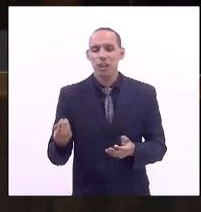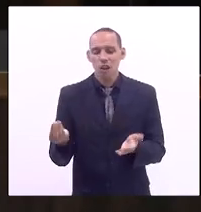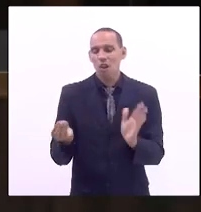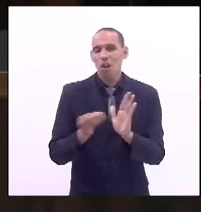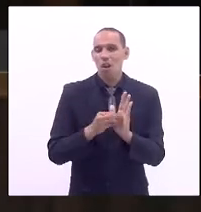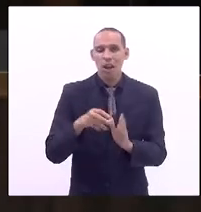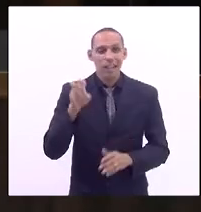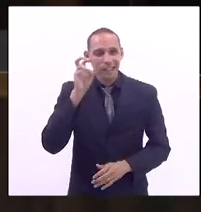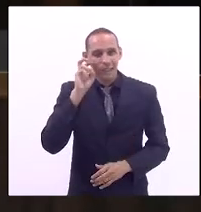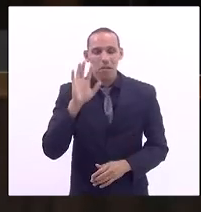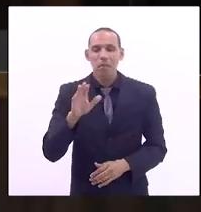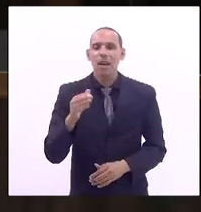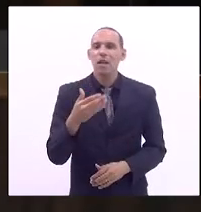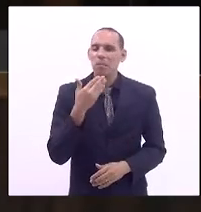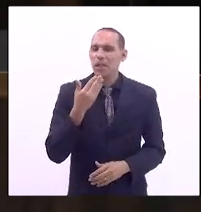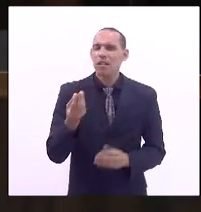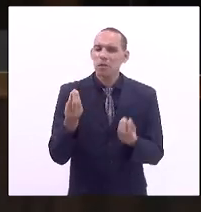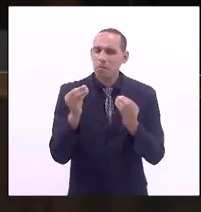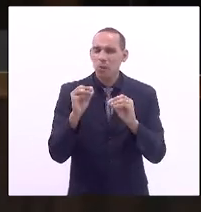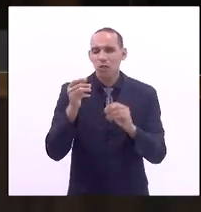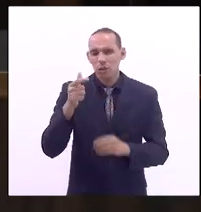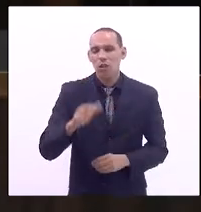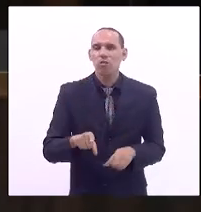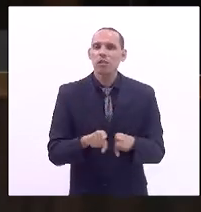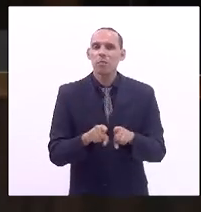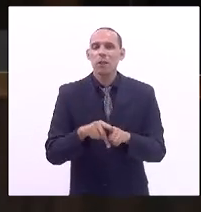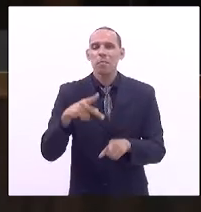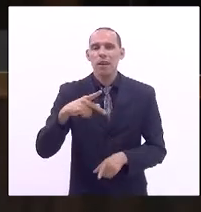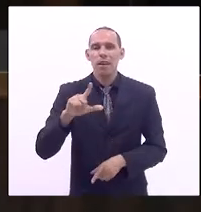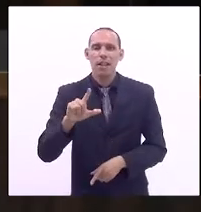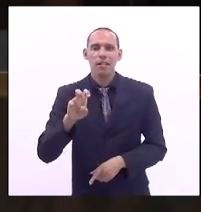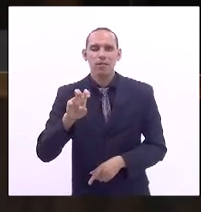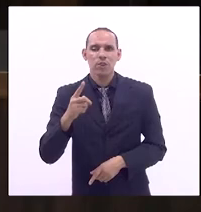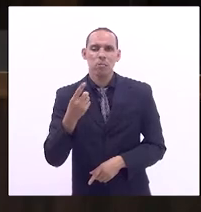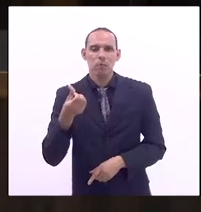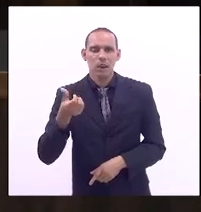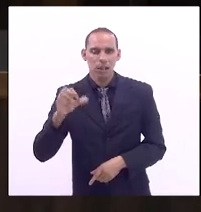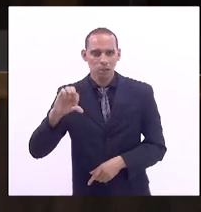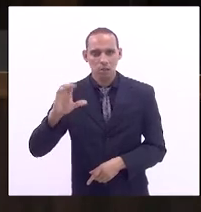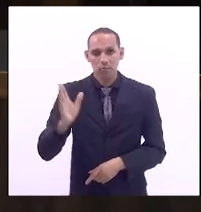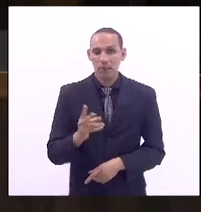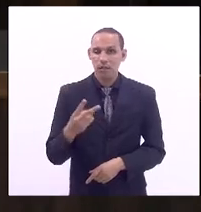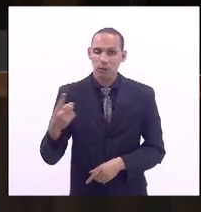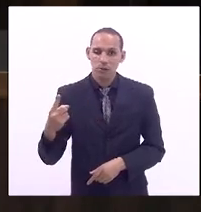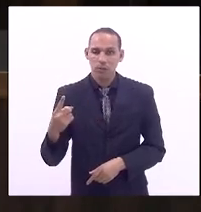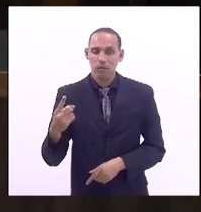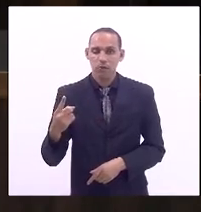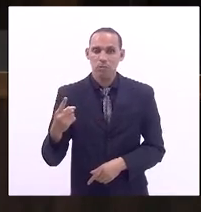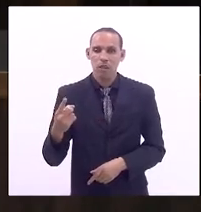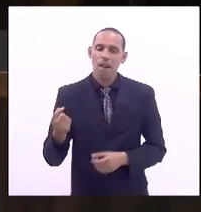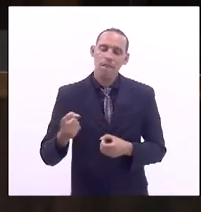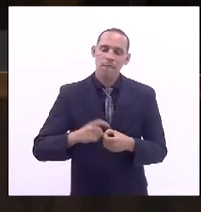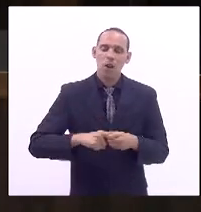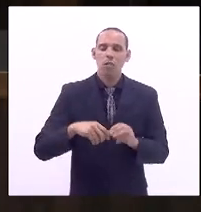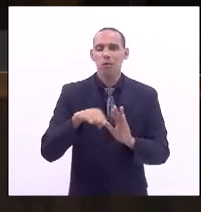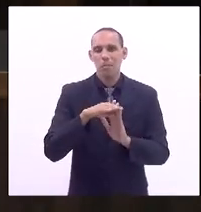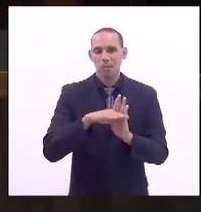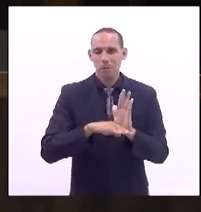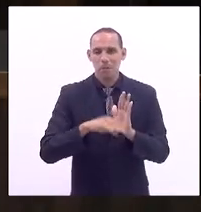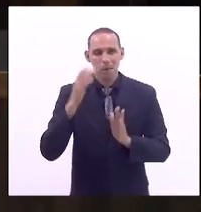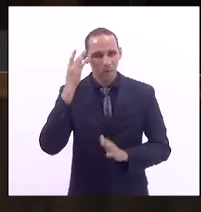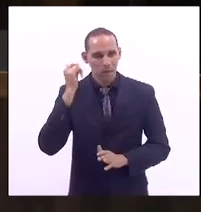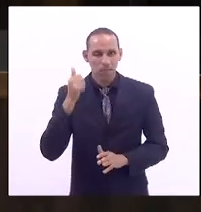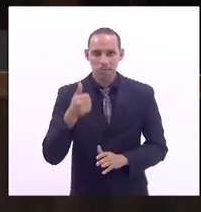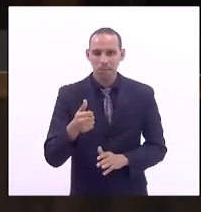quinta mas vamos pedir para republicar também o PL 5169 de 21 para que possa voltar à pauta amanhã